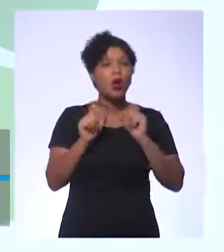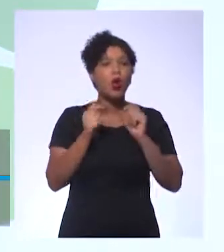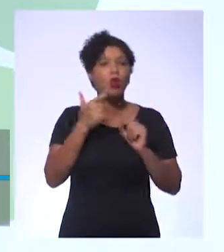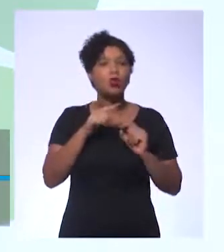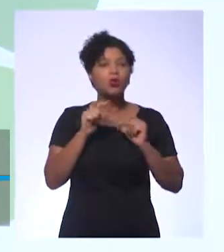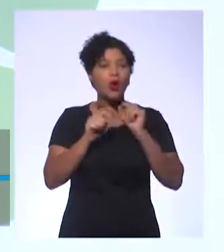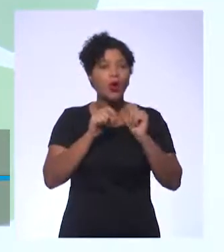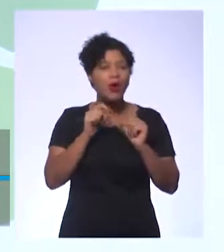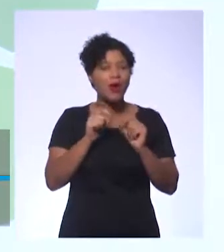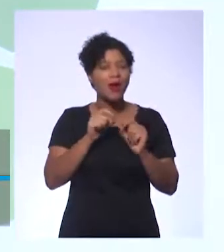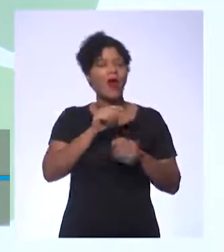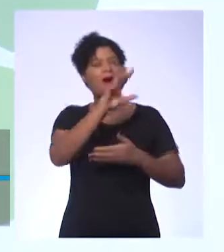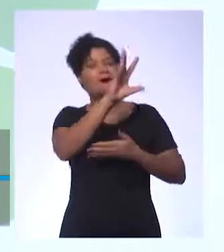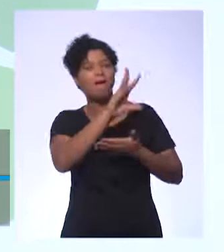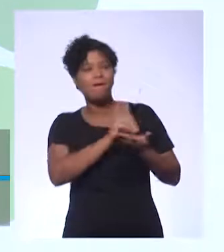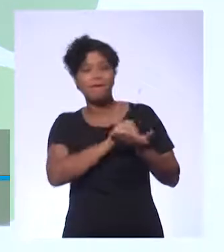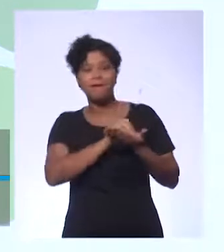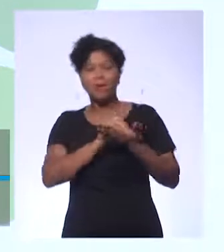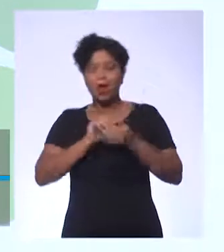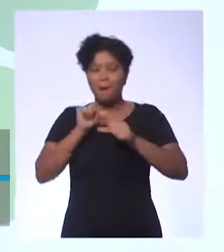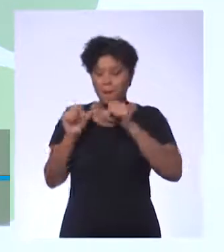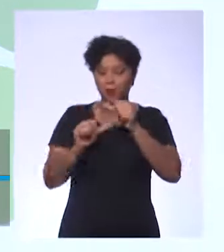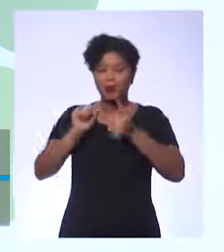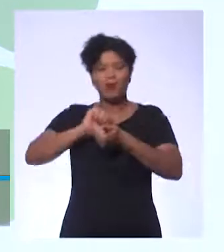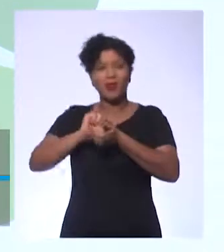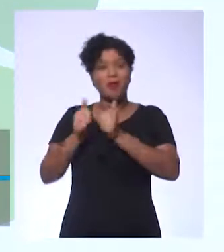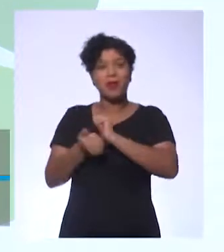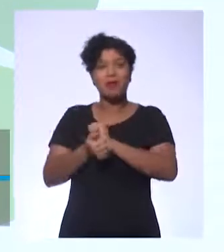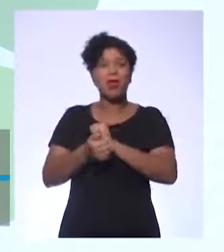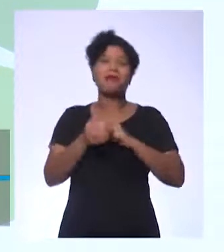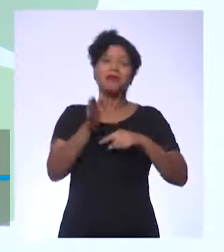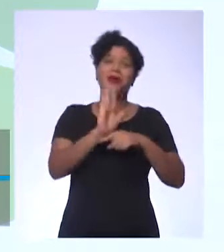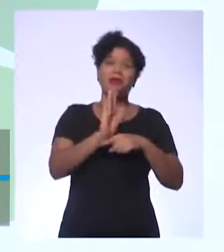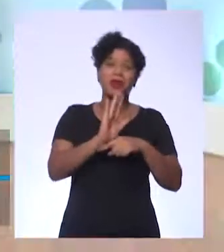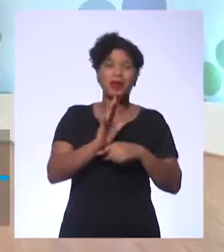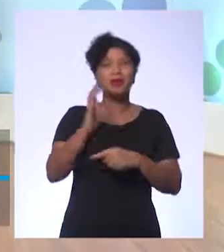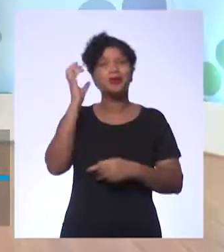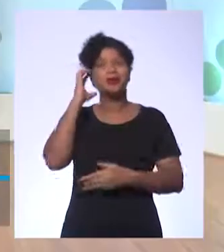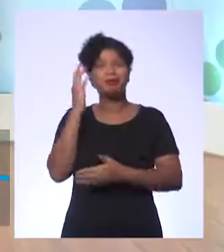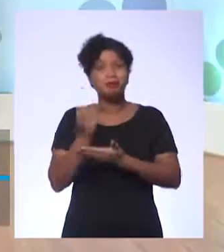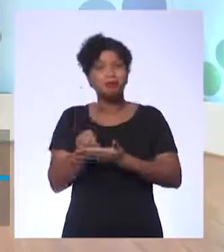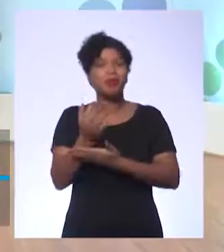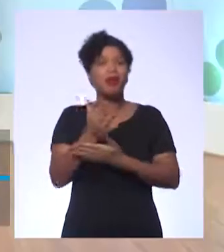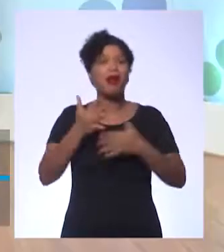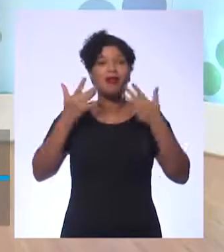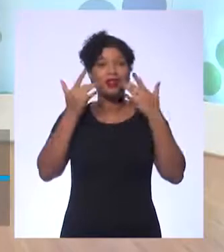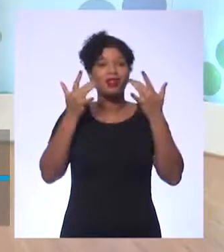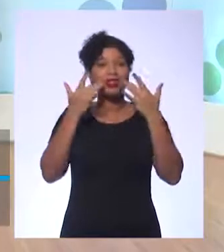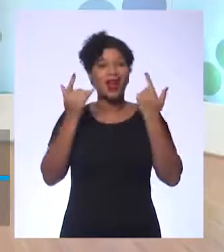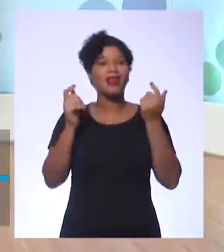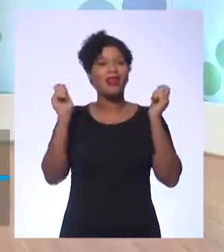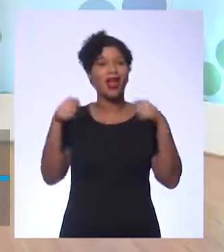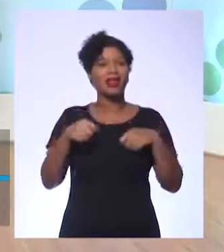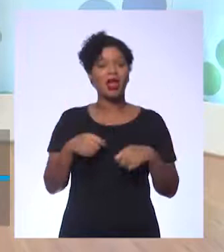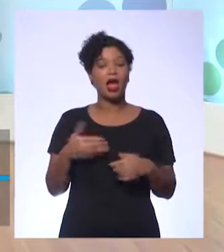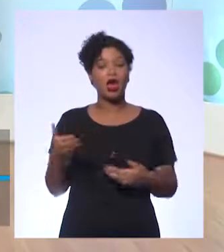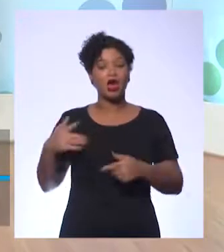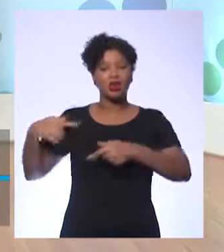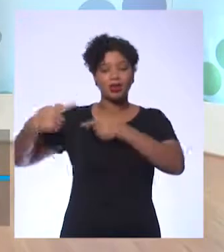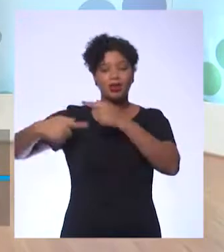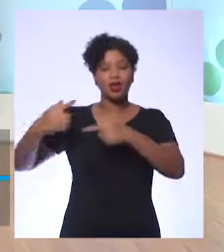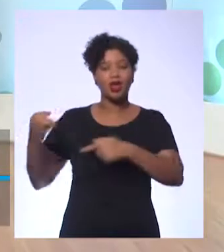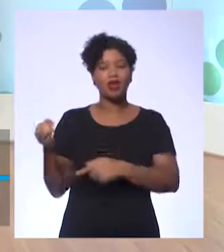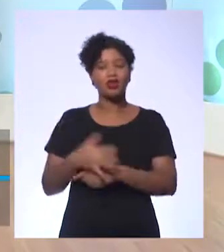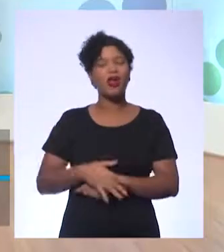o podcast, como o vídeo, como o teatro, né, trazendo aí uma possibilidade de alcançar novas gerações com